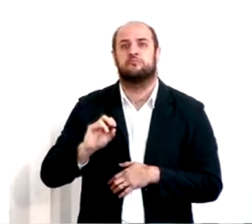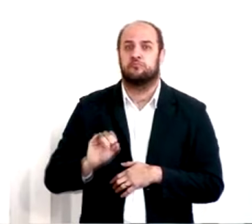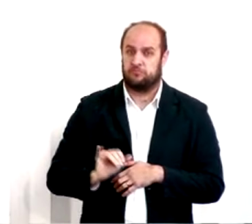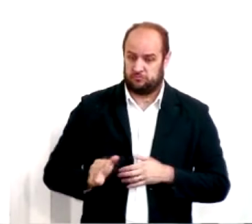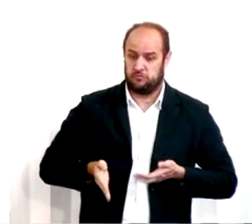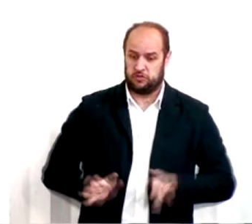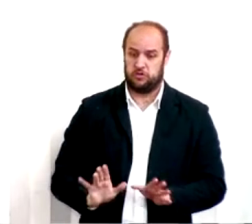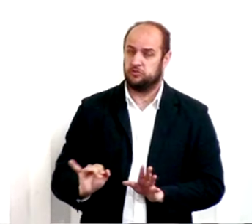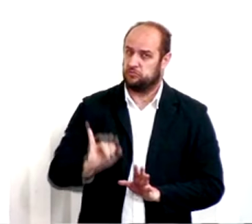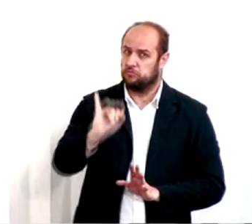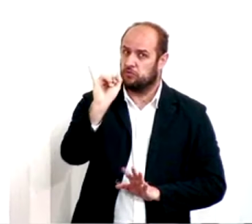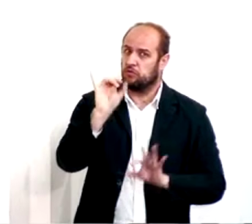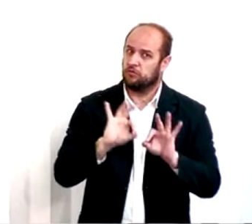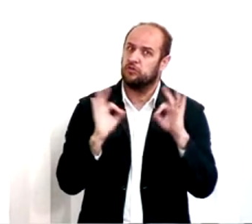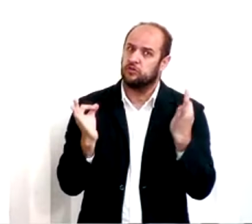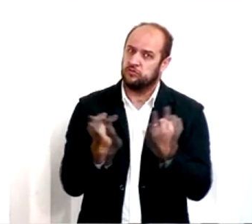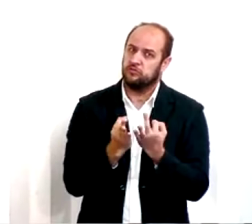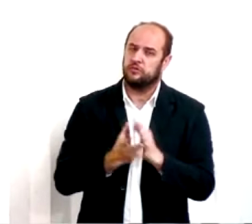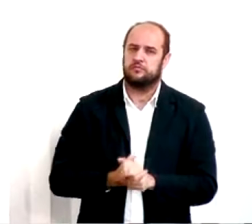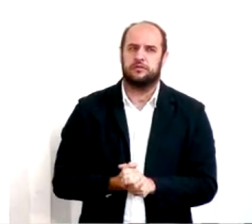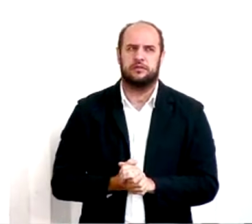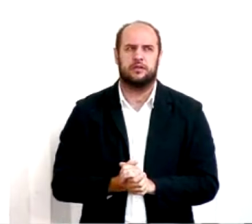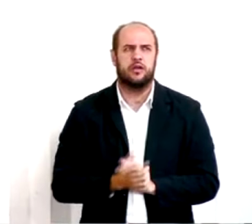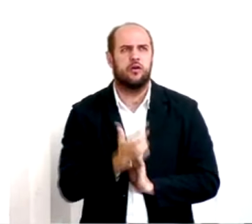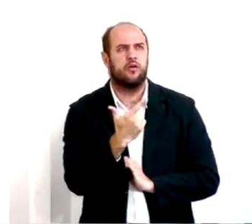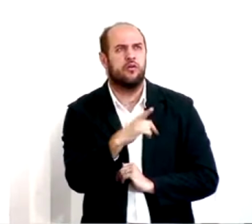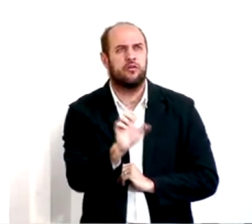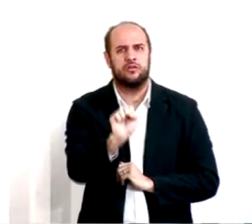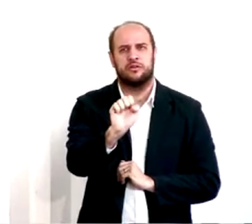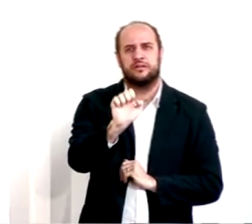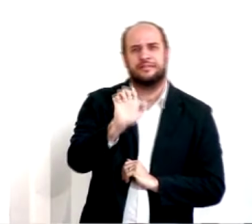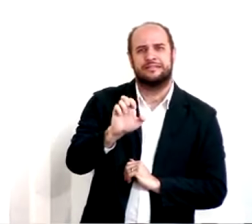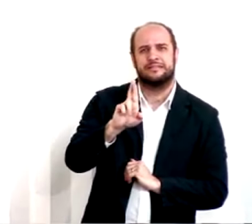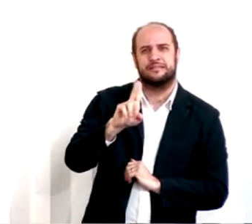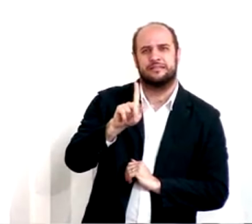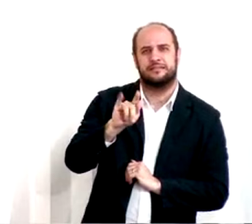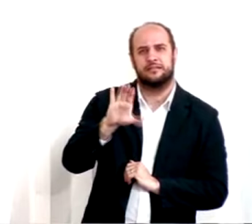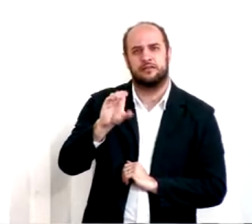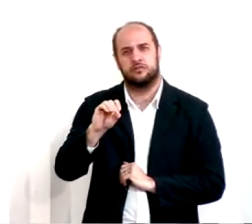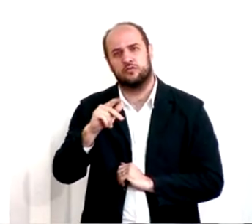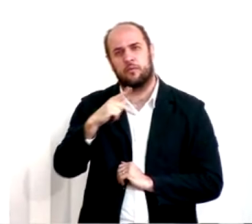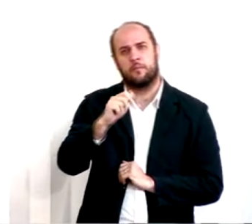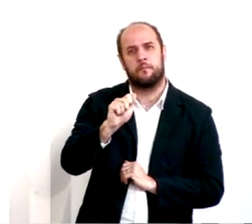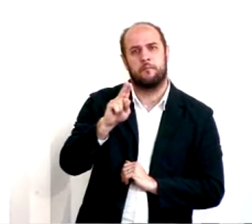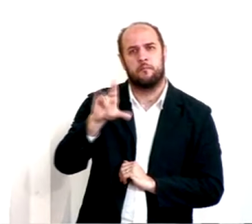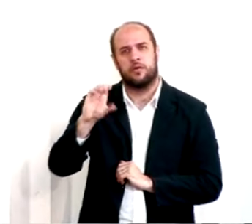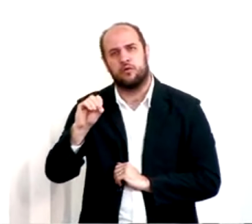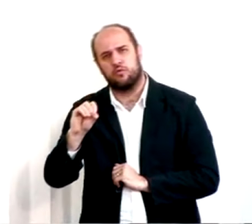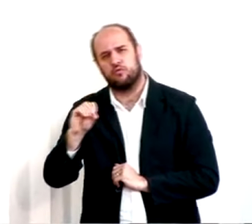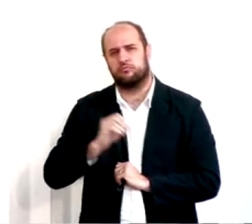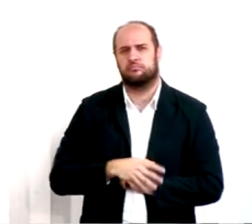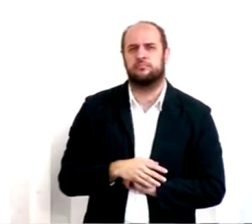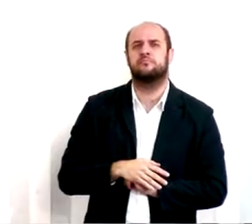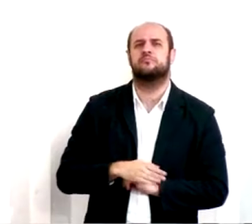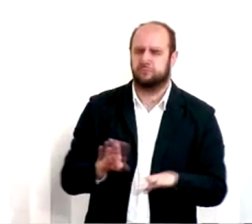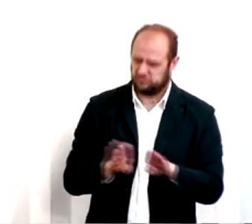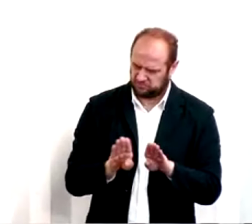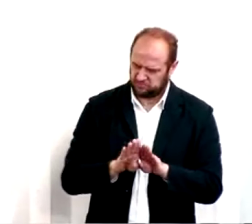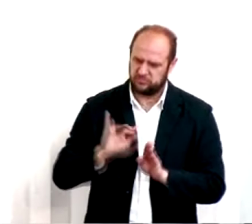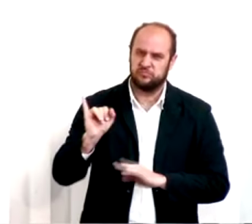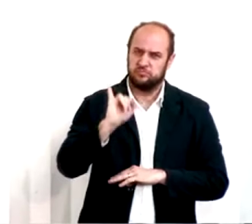ele está relatado em Atos 17 encontramos um outro nome Sérgio Paulo de quem eu era o nome o procônsul